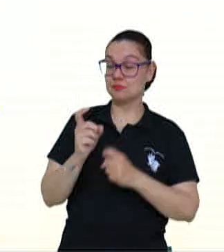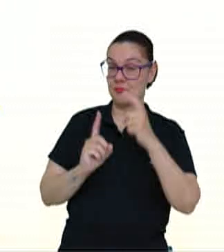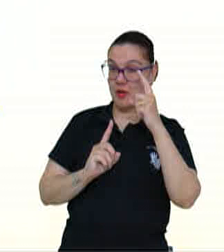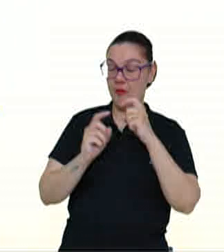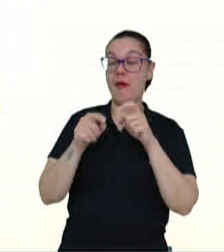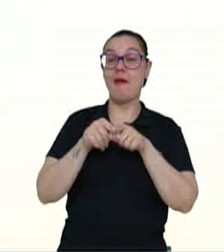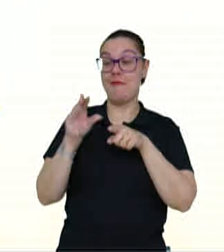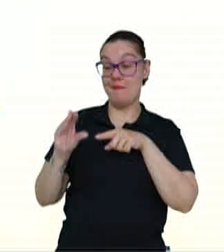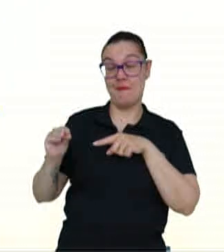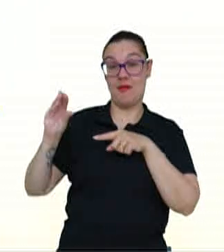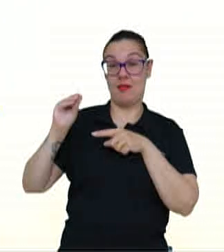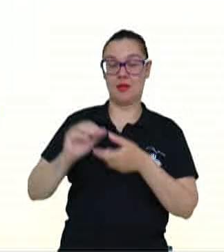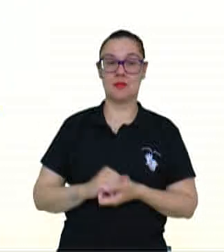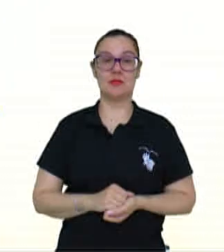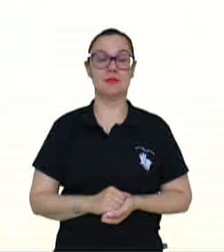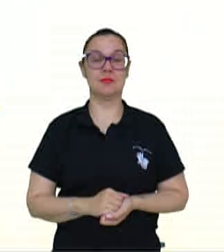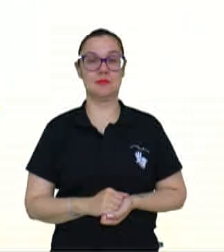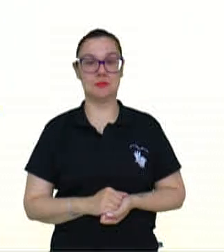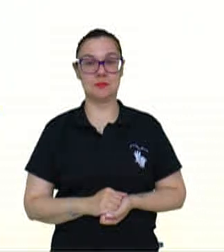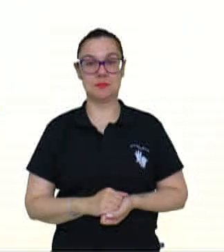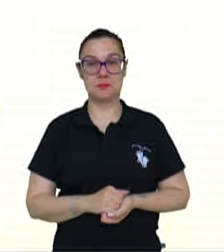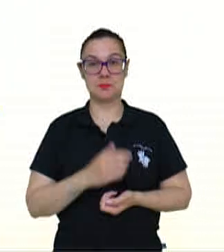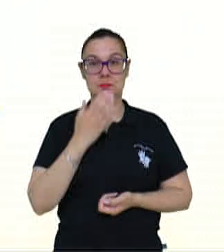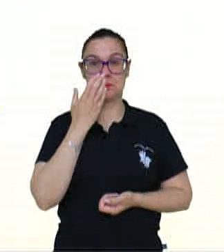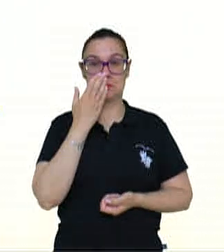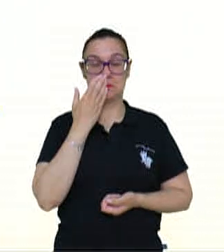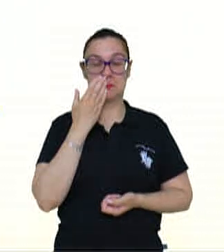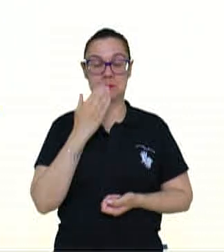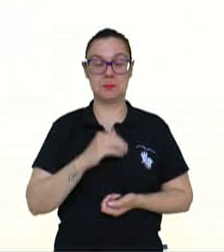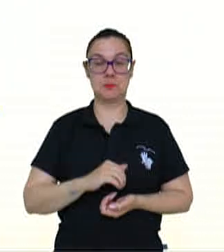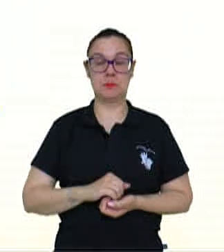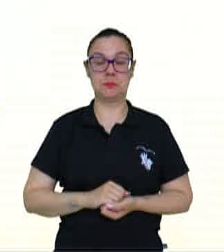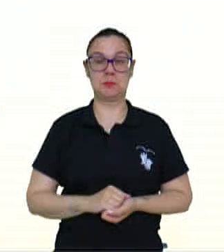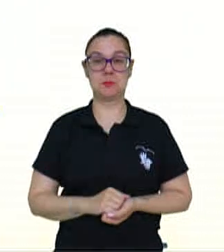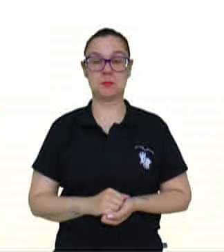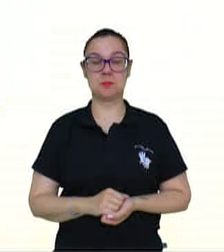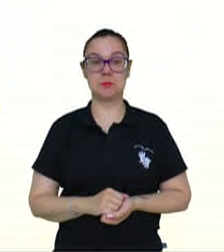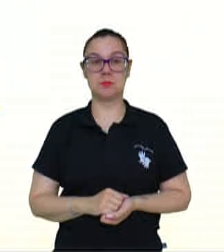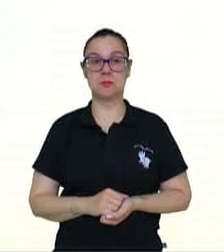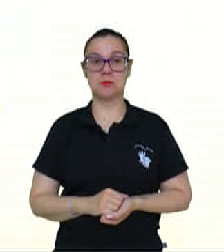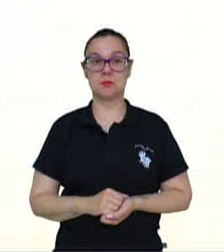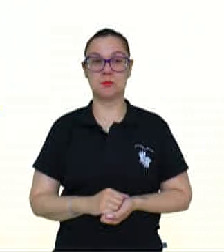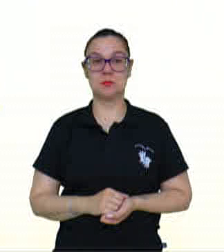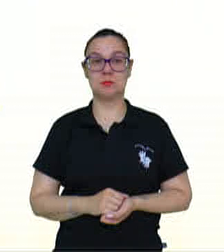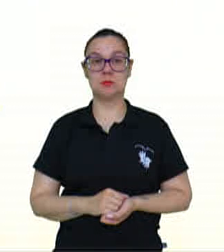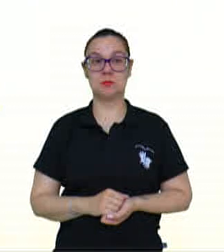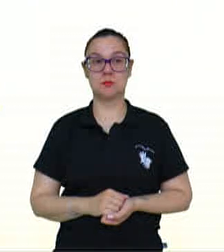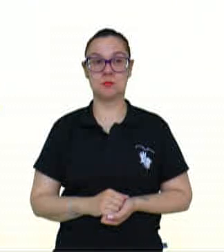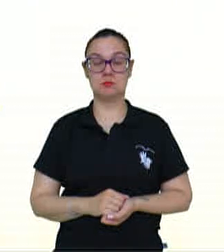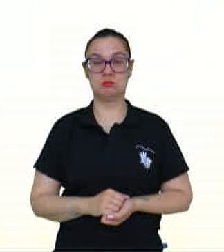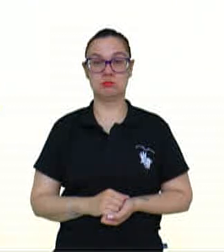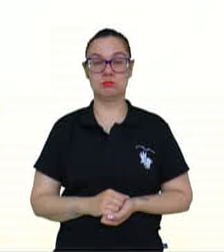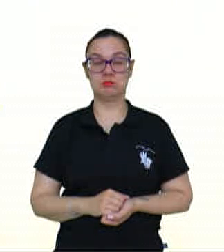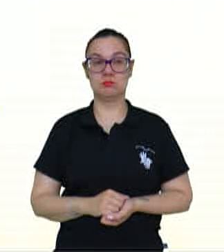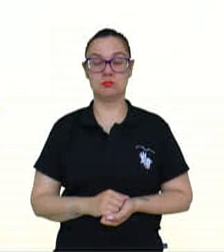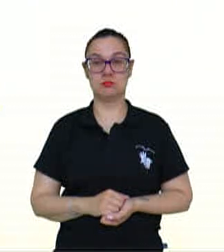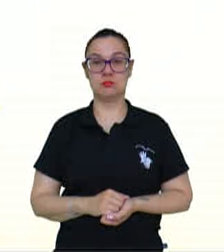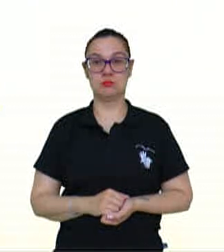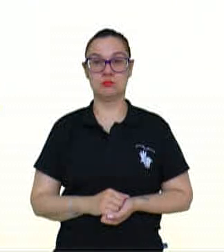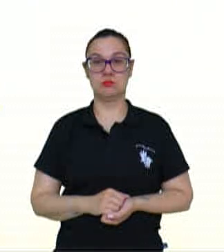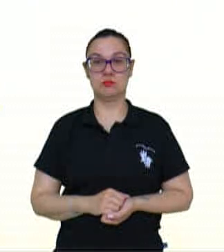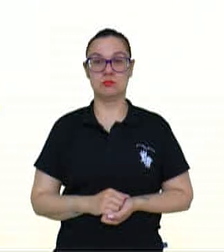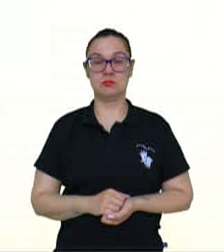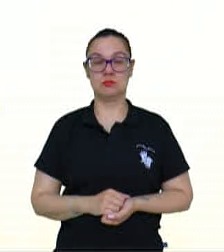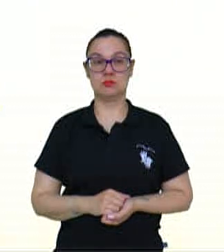mensagens orais, né? A mensagem se deforma e dá como consequência o surgimento de suposições em quanto